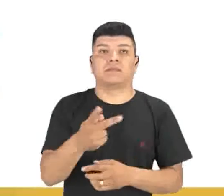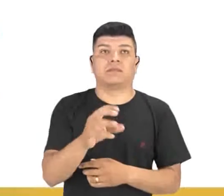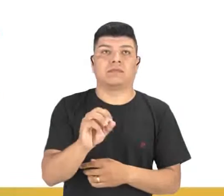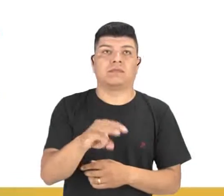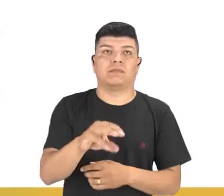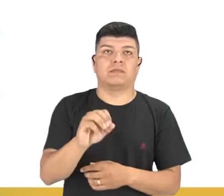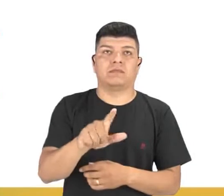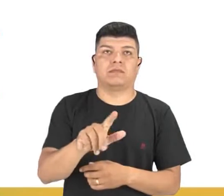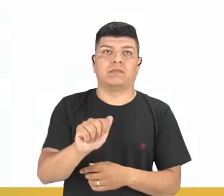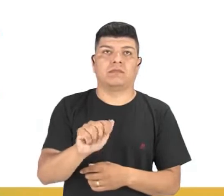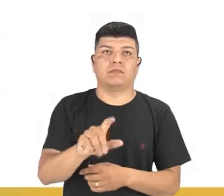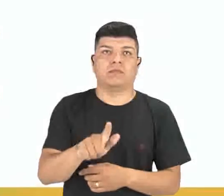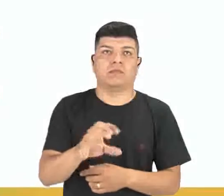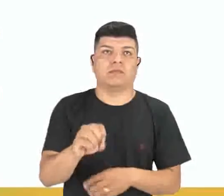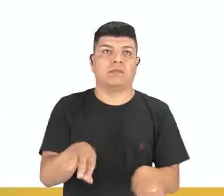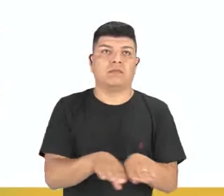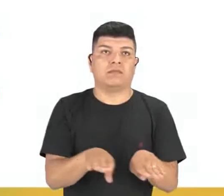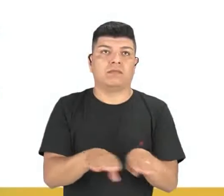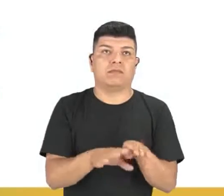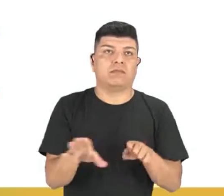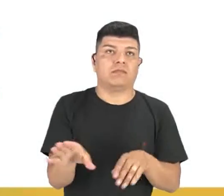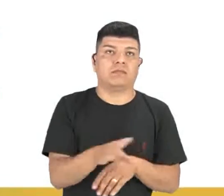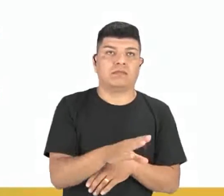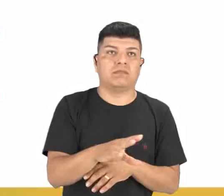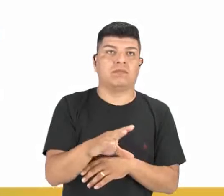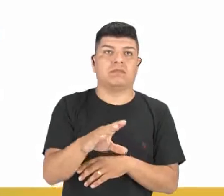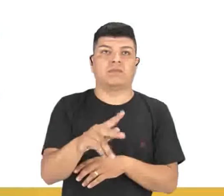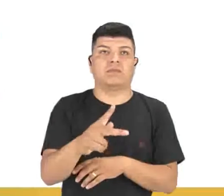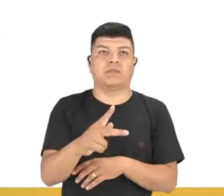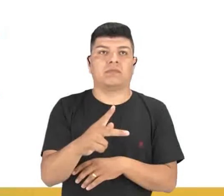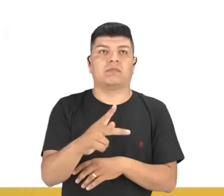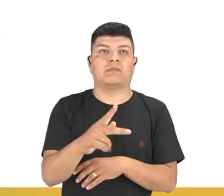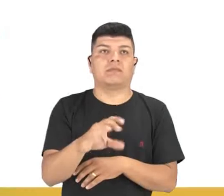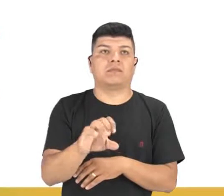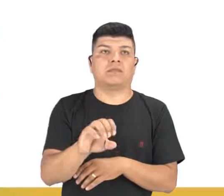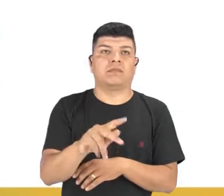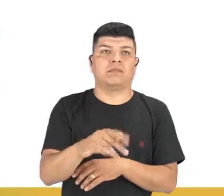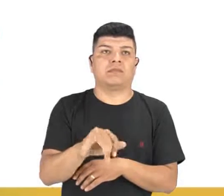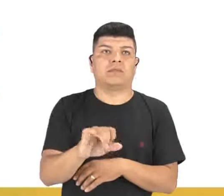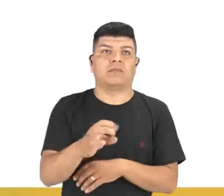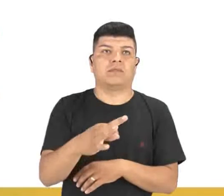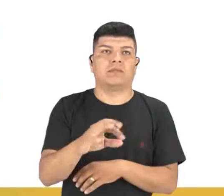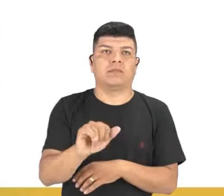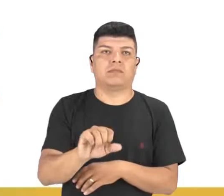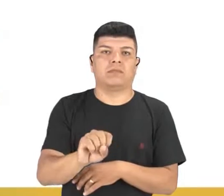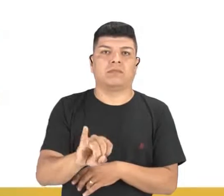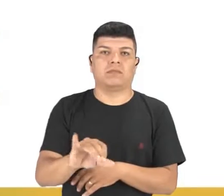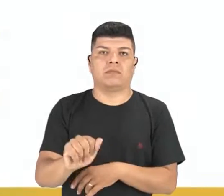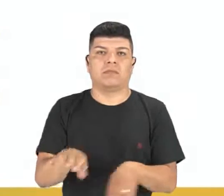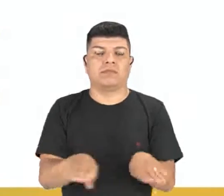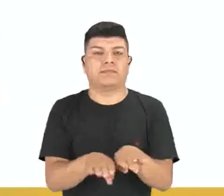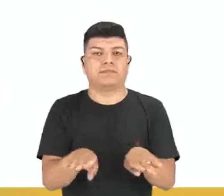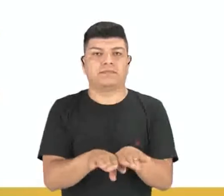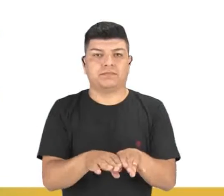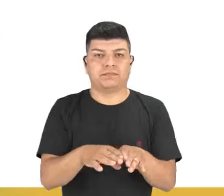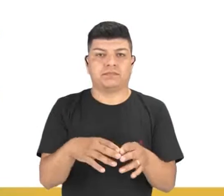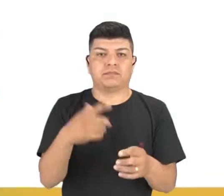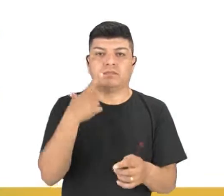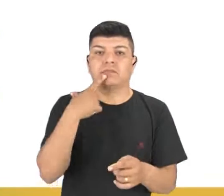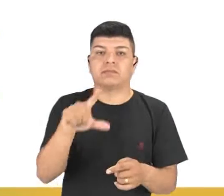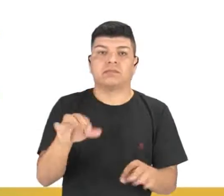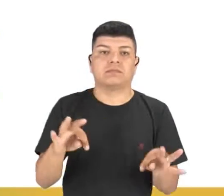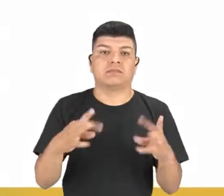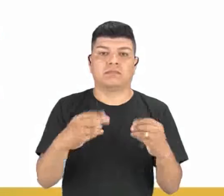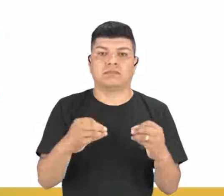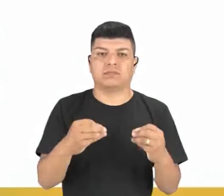homólogos, epistasia, locus gênico, recessividade. Então, são termos que vocês precisam estar na ponta da língua. Professor, a gente vai